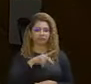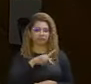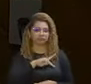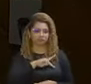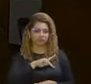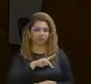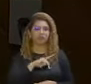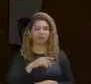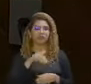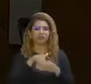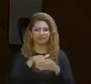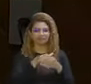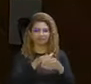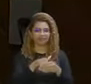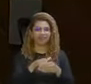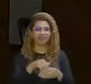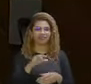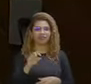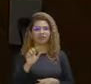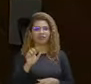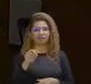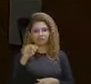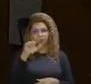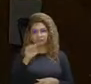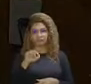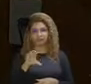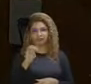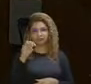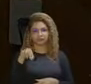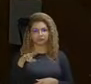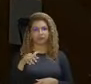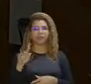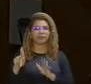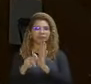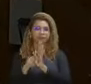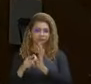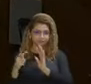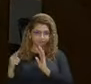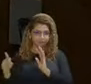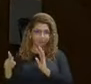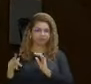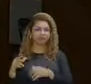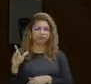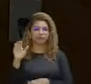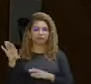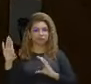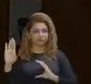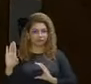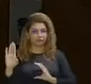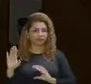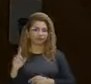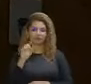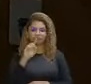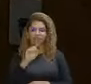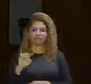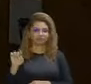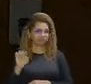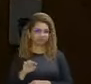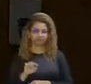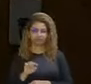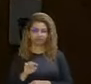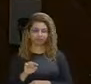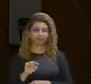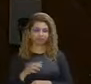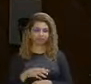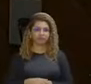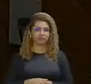oficiante na zona eleitoral, o qual se manifesta pelo não provimento do recurso. Dada se manifestar,